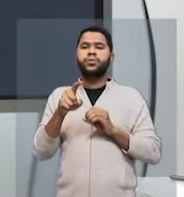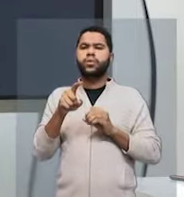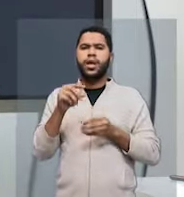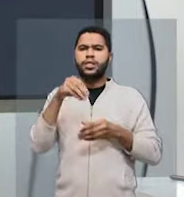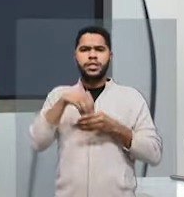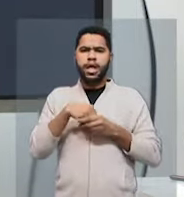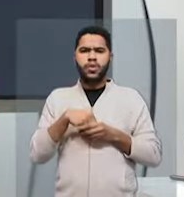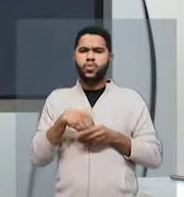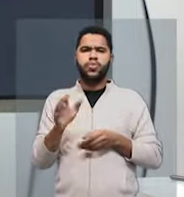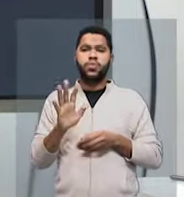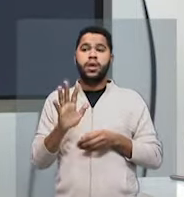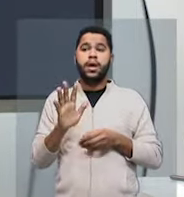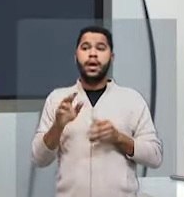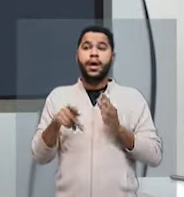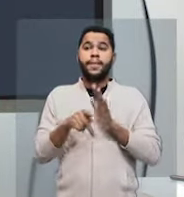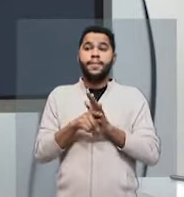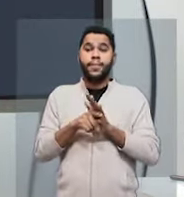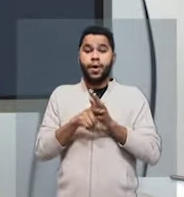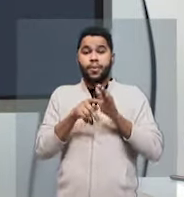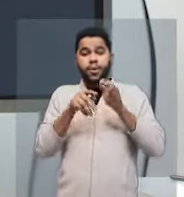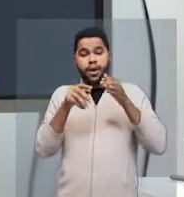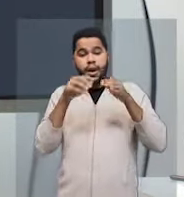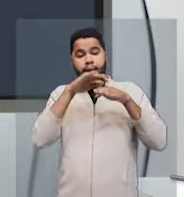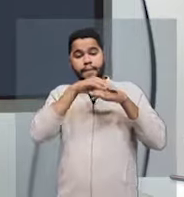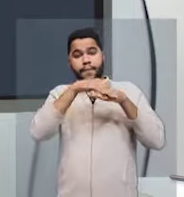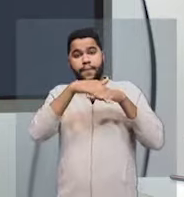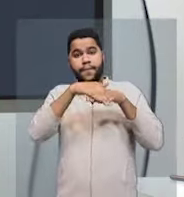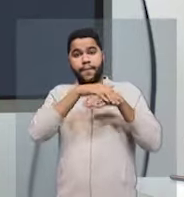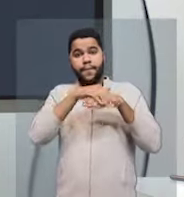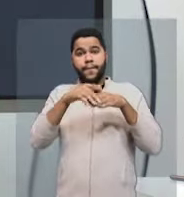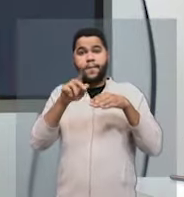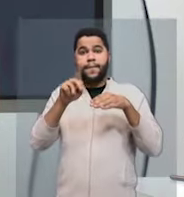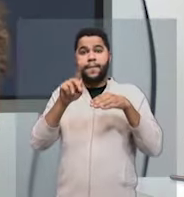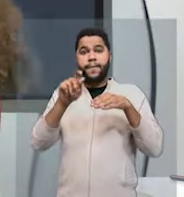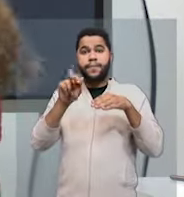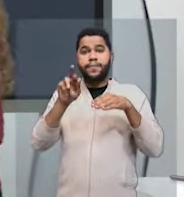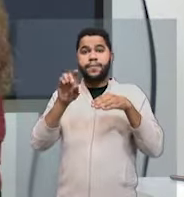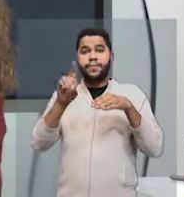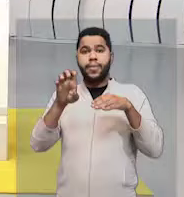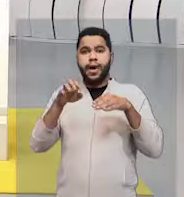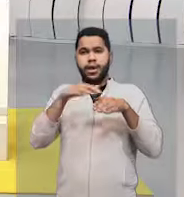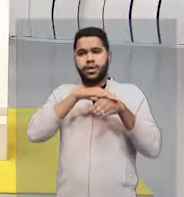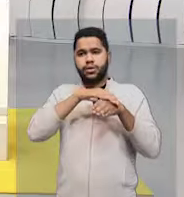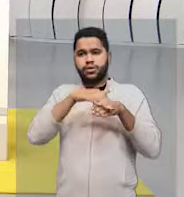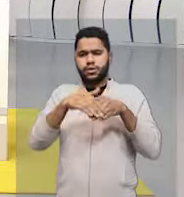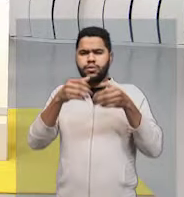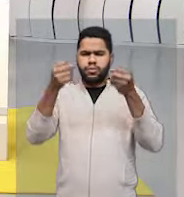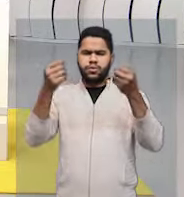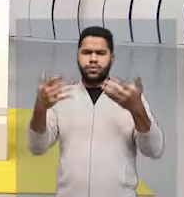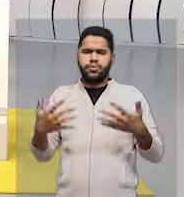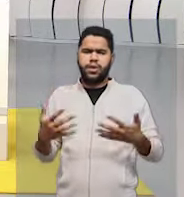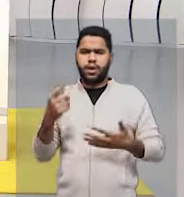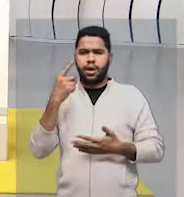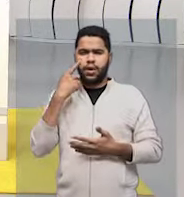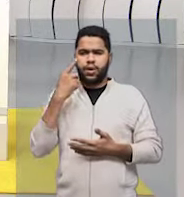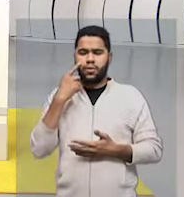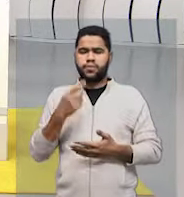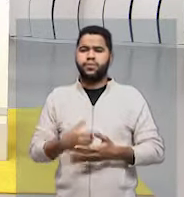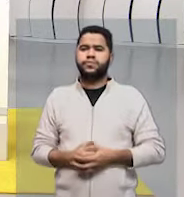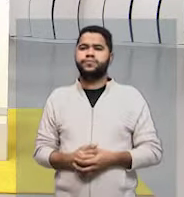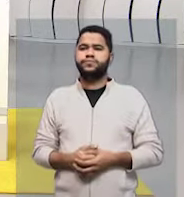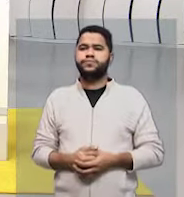desse buraquinho, mas na parede do tubo, na parede, tá? Vou explicar isso aqui